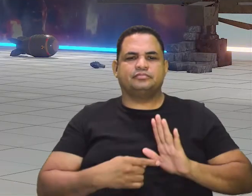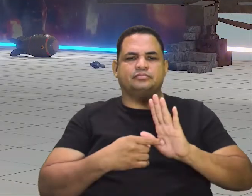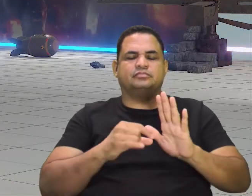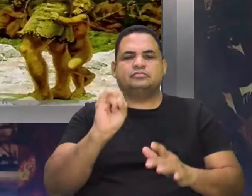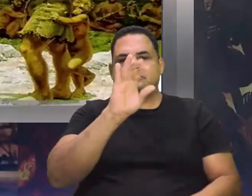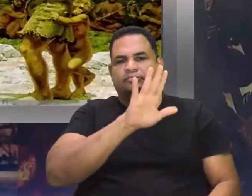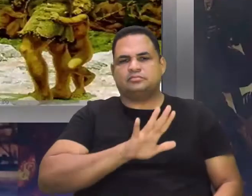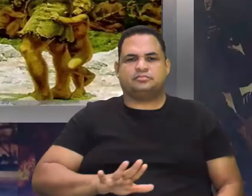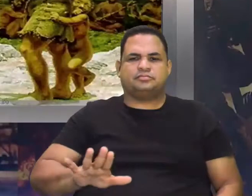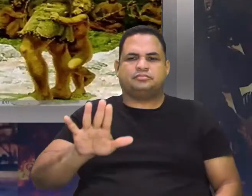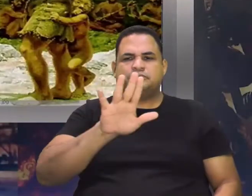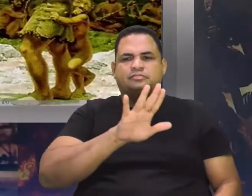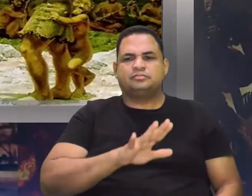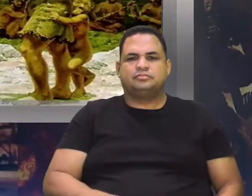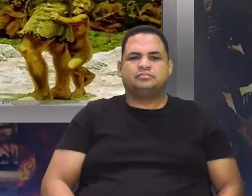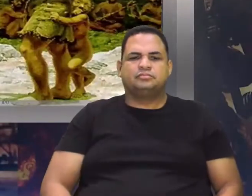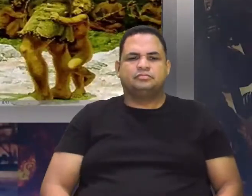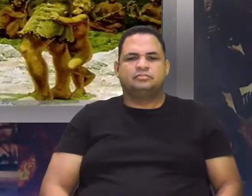essa imagem aí.